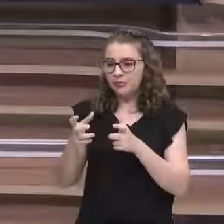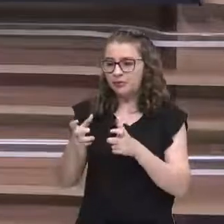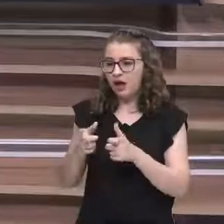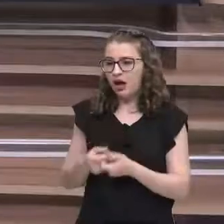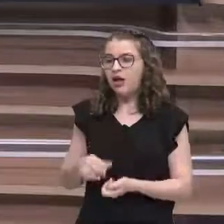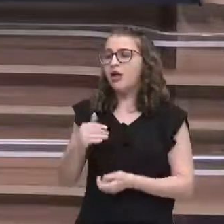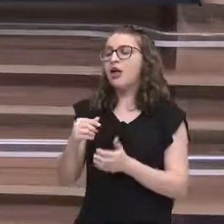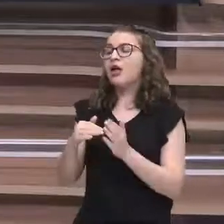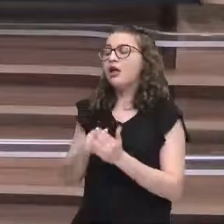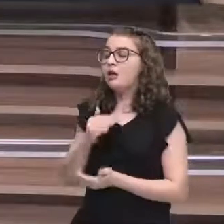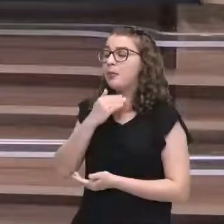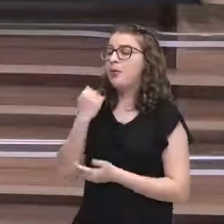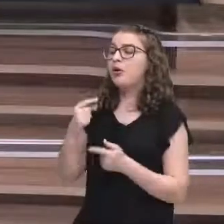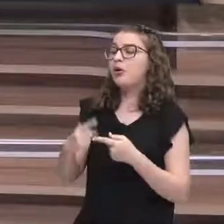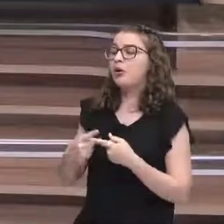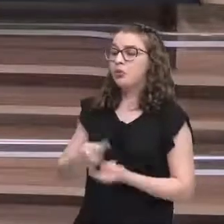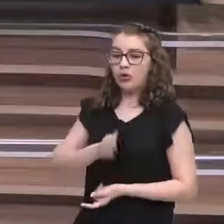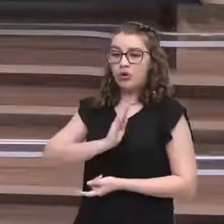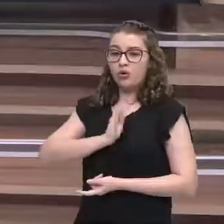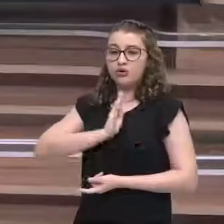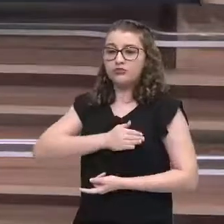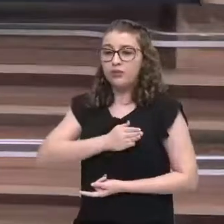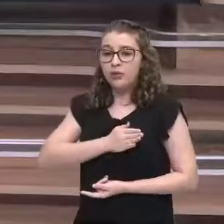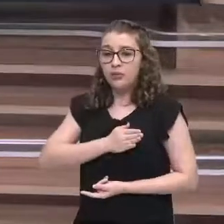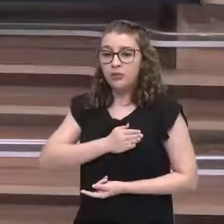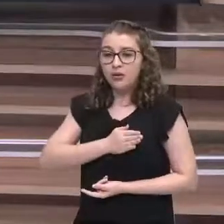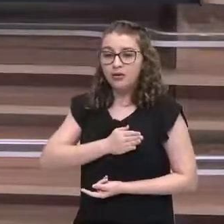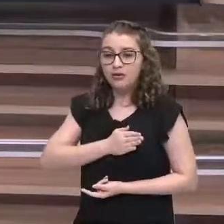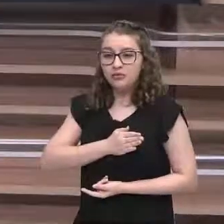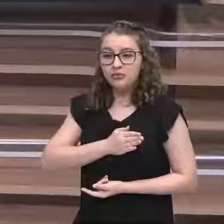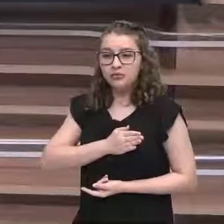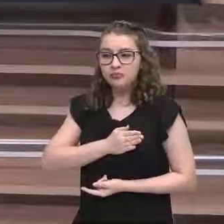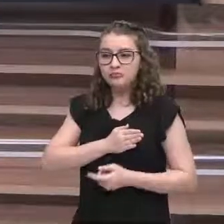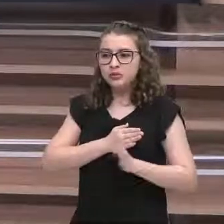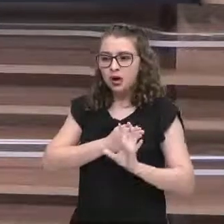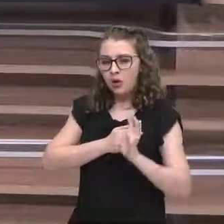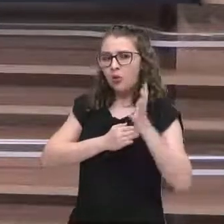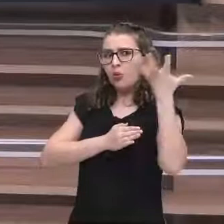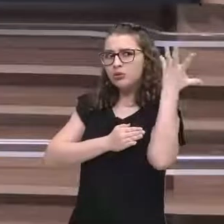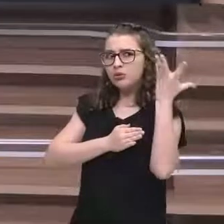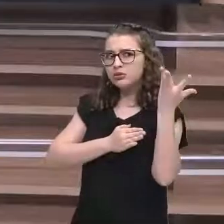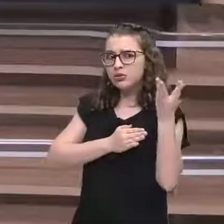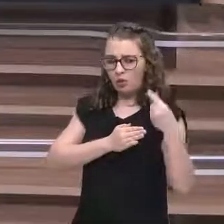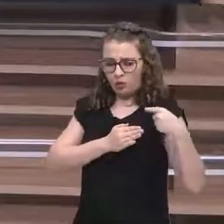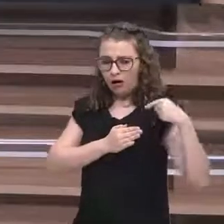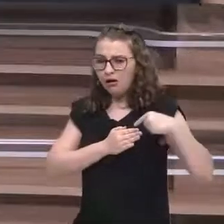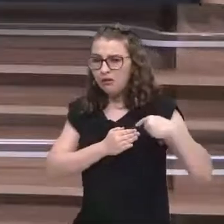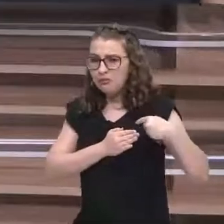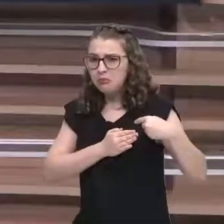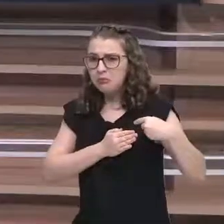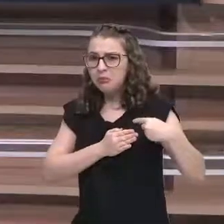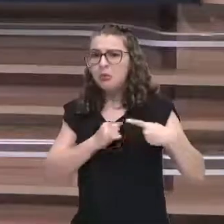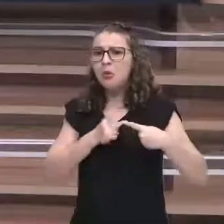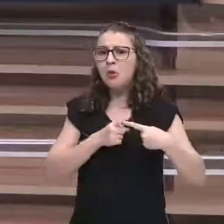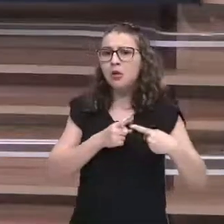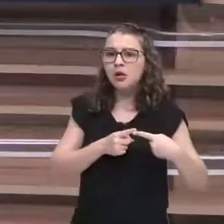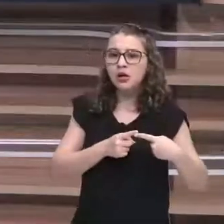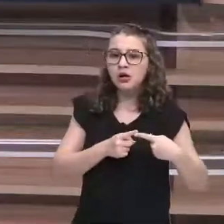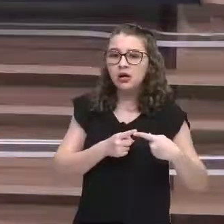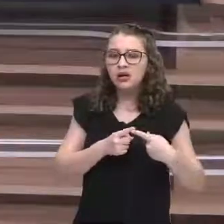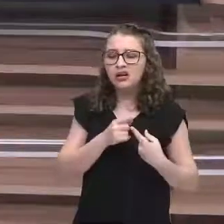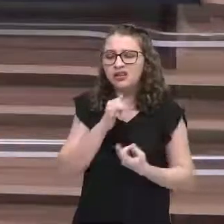parada cardíaca. É biológico. Mas o que levou aquilo? Né? Ah, ele estava